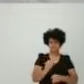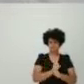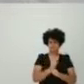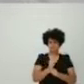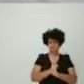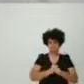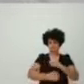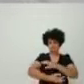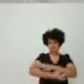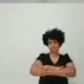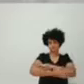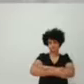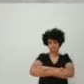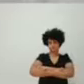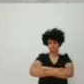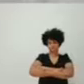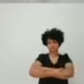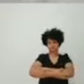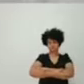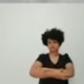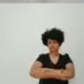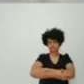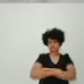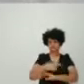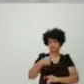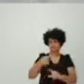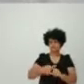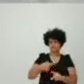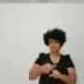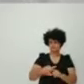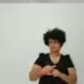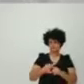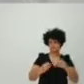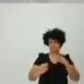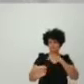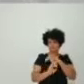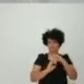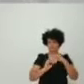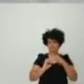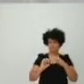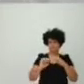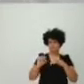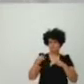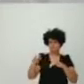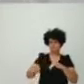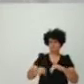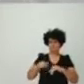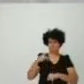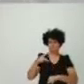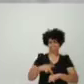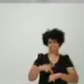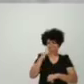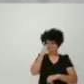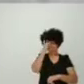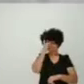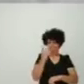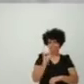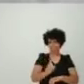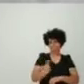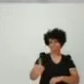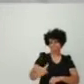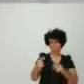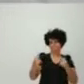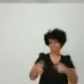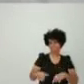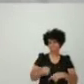de negócio porque a gente sabe que empreender nesse país não é fácil né São muitos os desafios